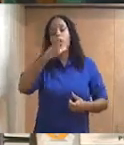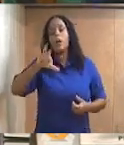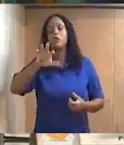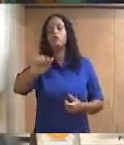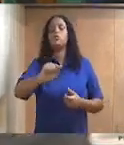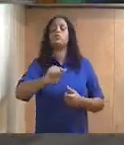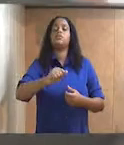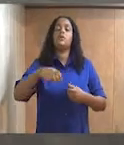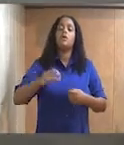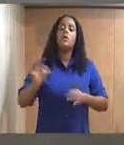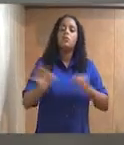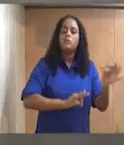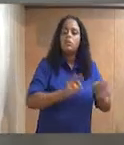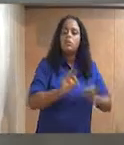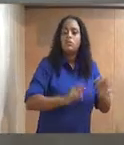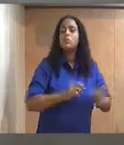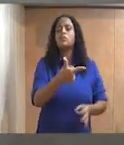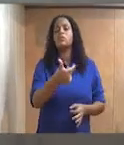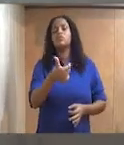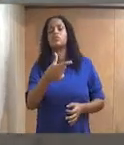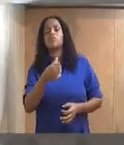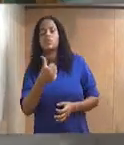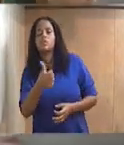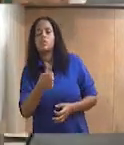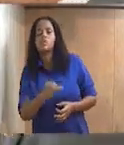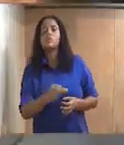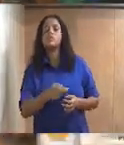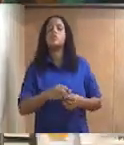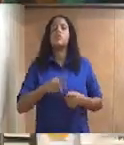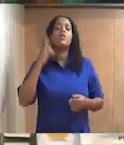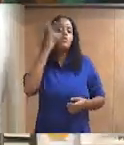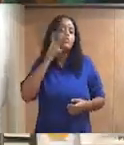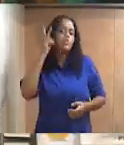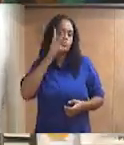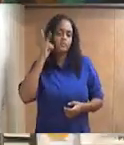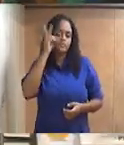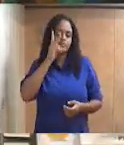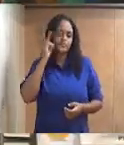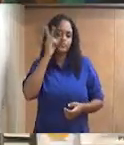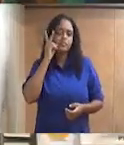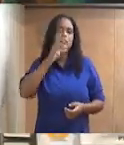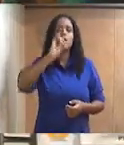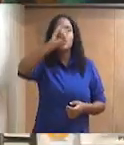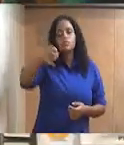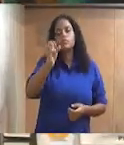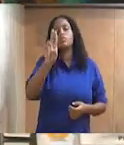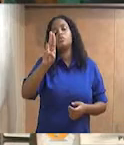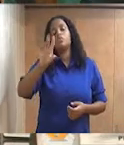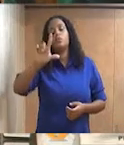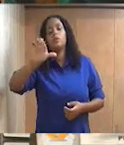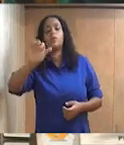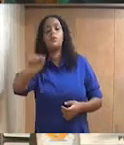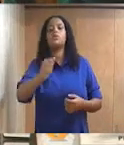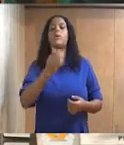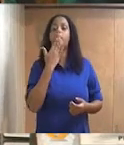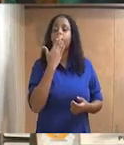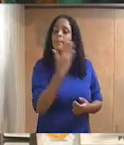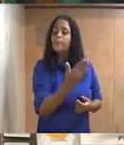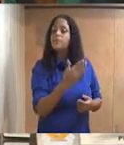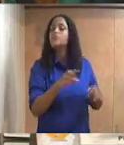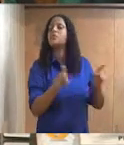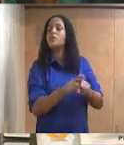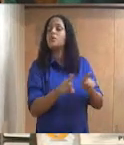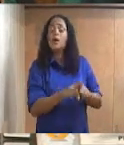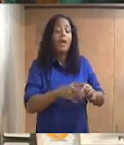número 6.244, de 2016, de excelentíssima senhora vereadora Juliana do Táxi, solicitando ao excelentíssimo senhor